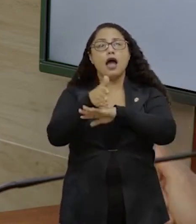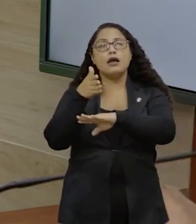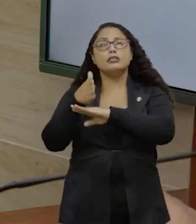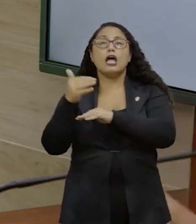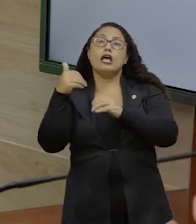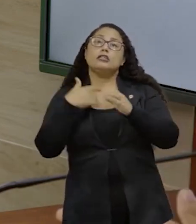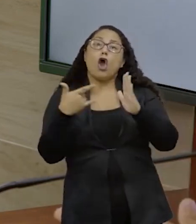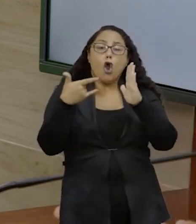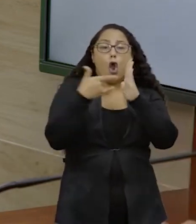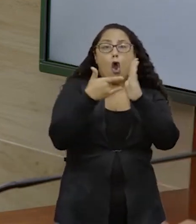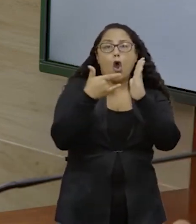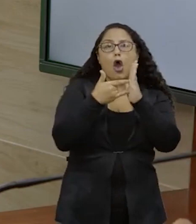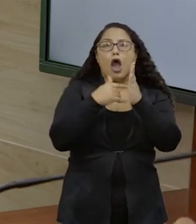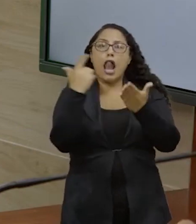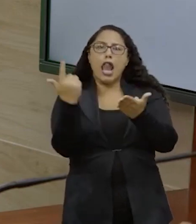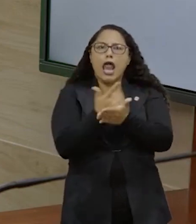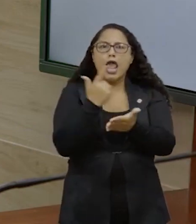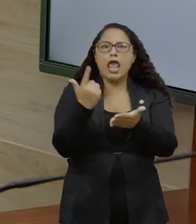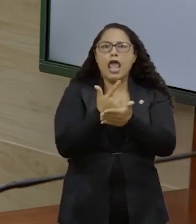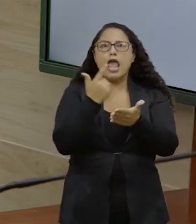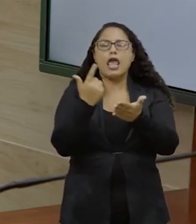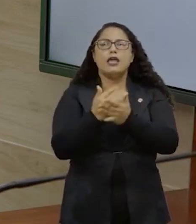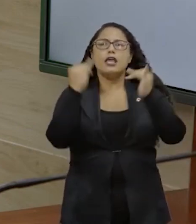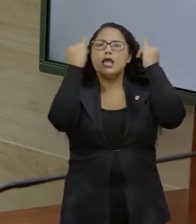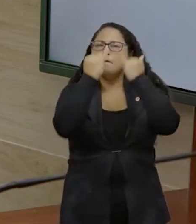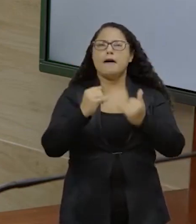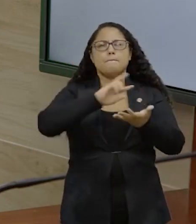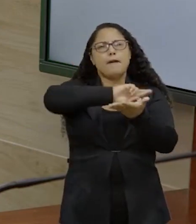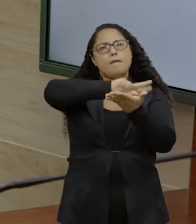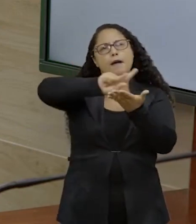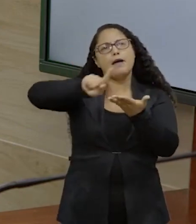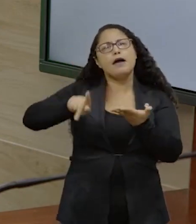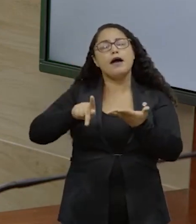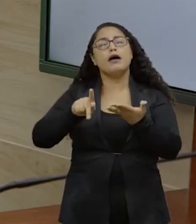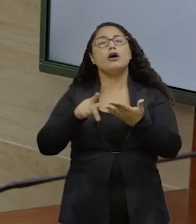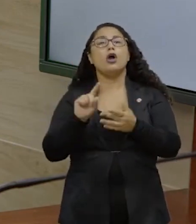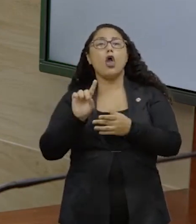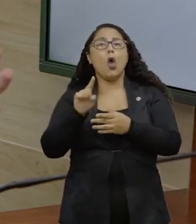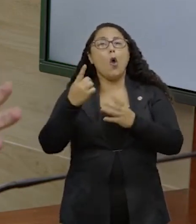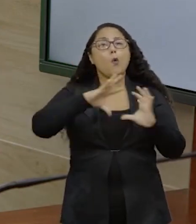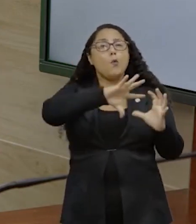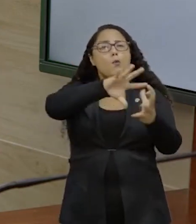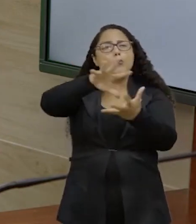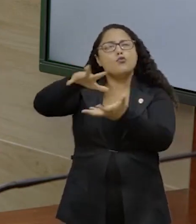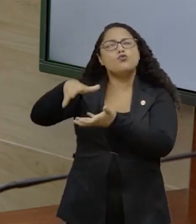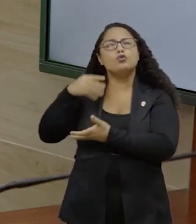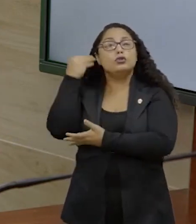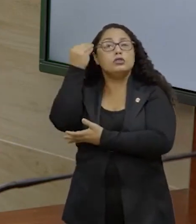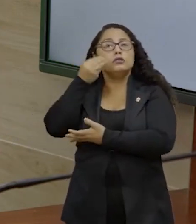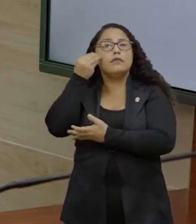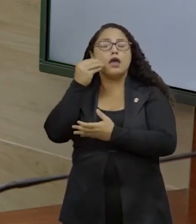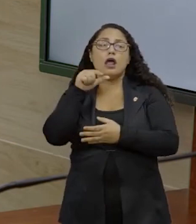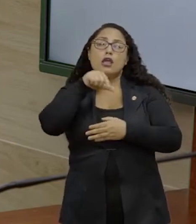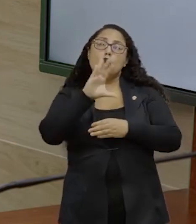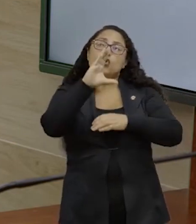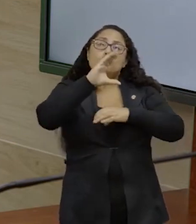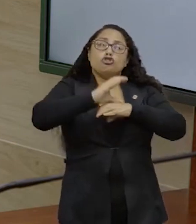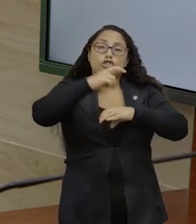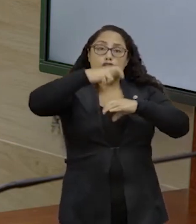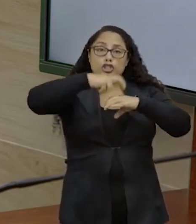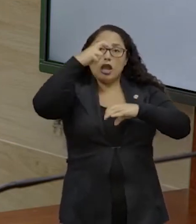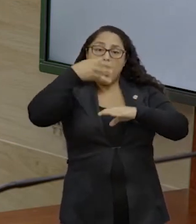acessar códigos, livros, imagens, várias dessas coisas. É um mundo de experiências que o ChatGPT vai